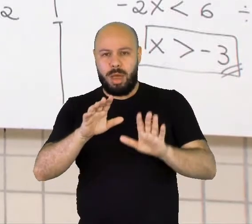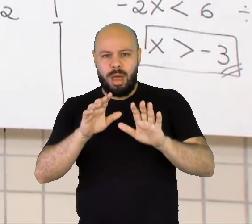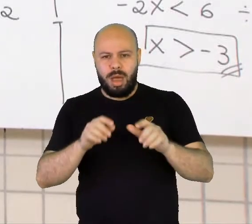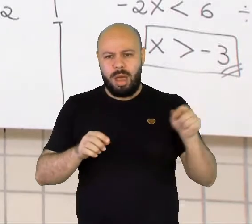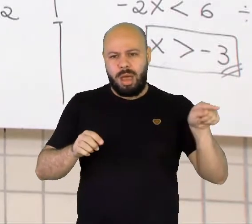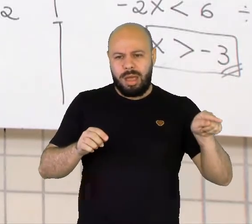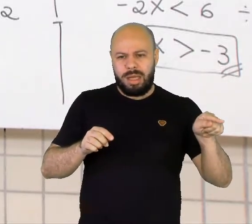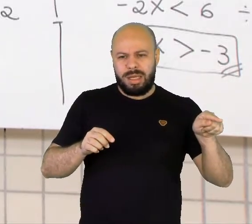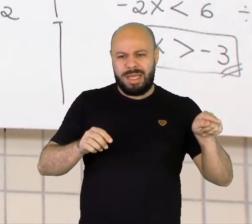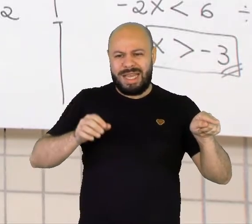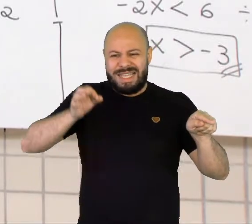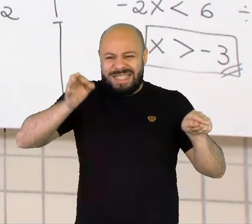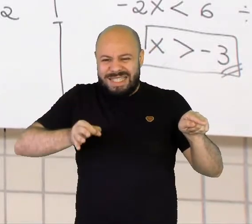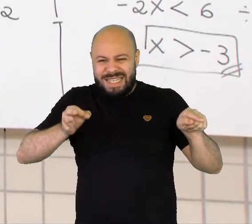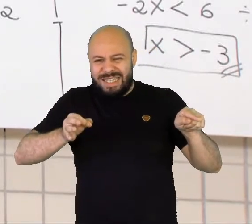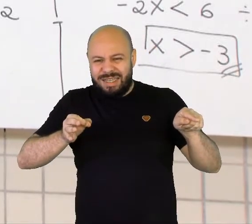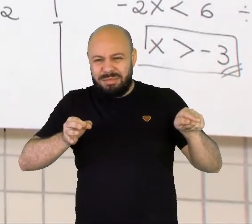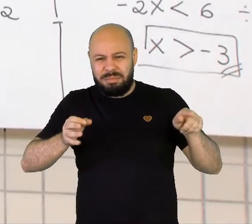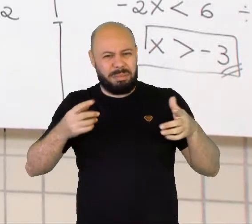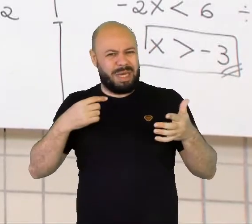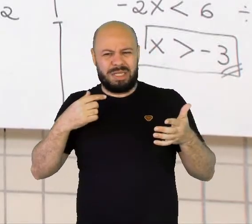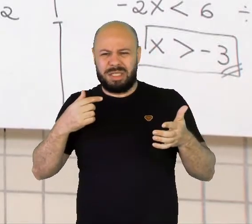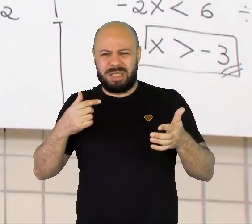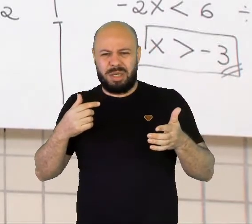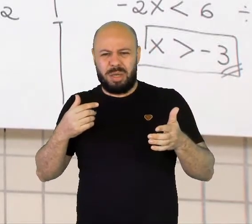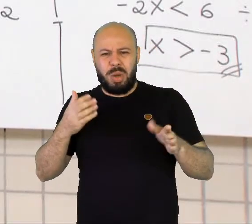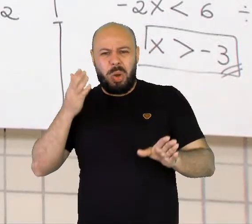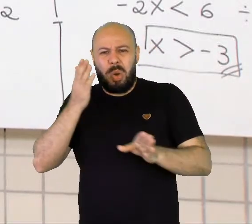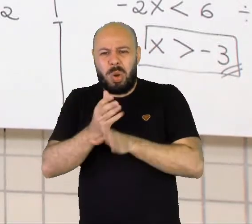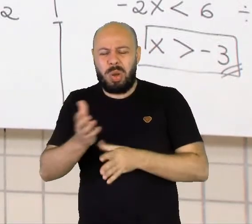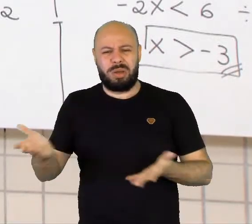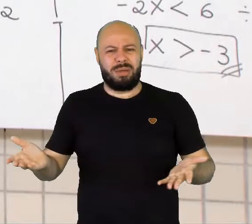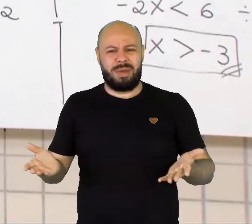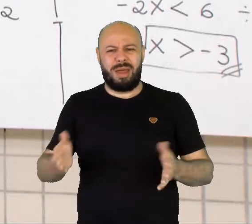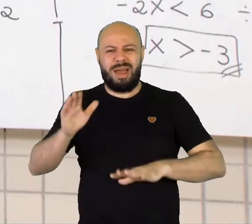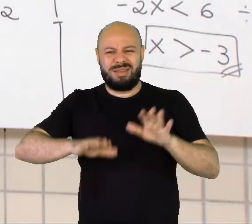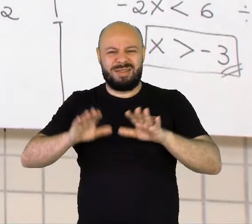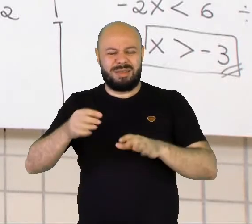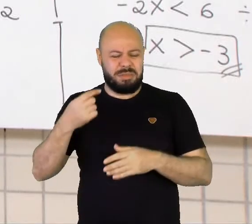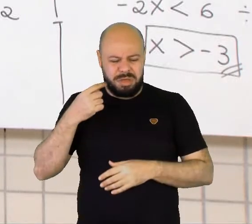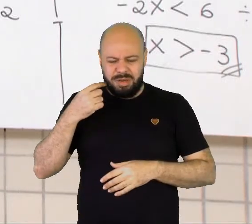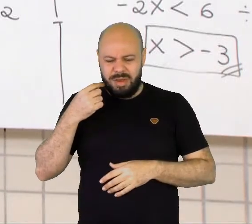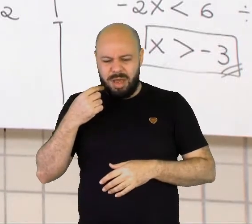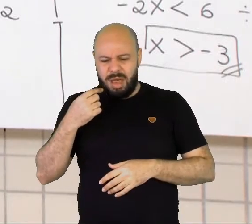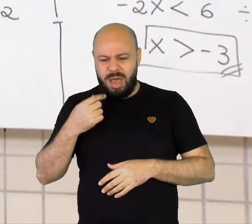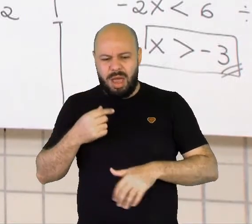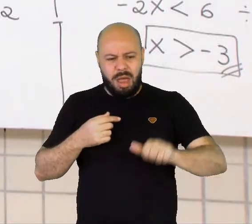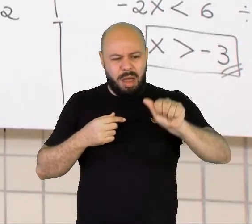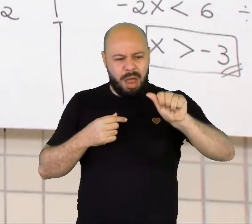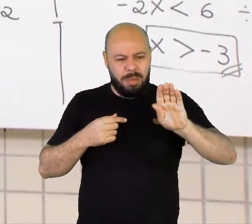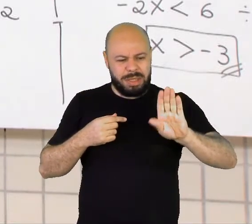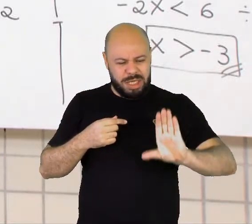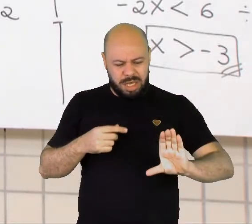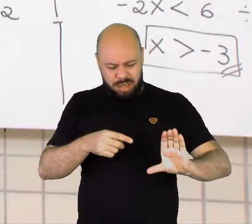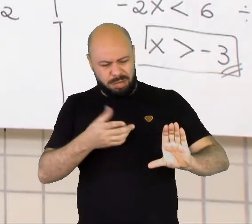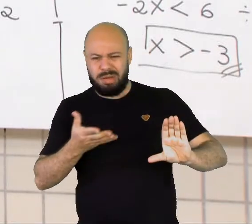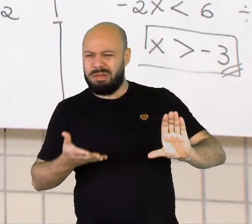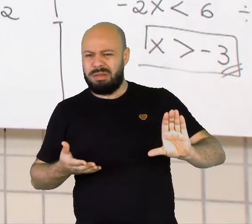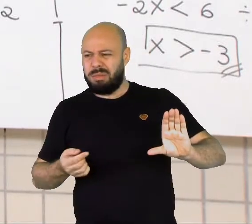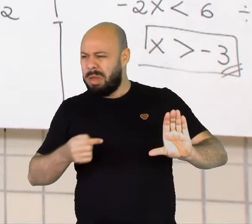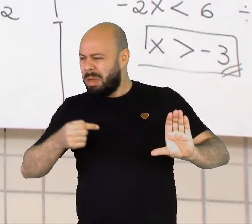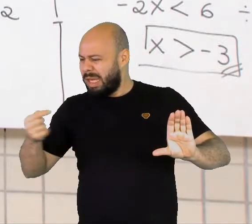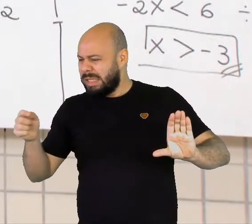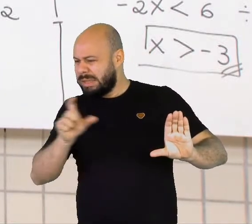Está certa, mas você não vai encontrar essa resposta aqui em alternativas de nenhum problema, tá? As respostas que você vai encontrar são